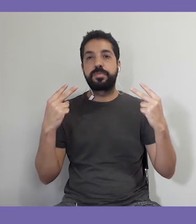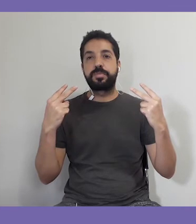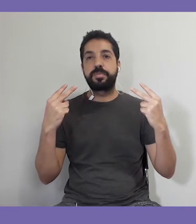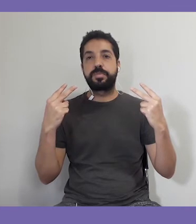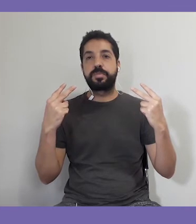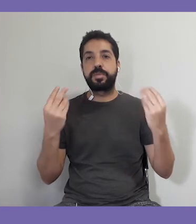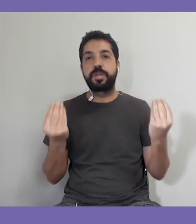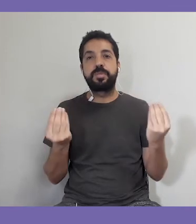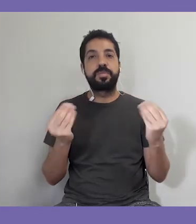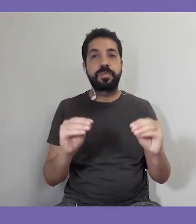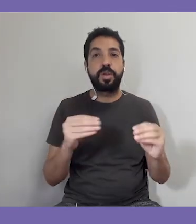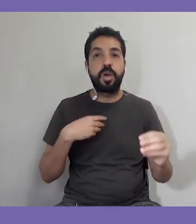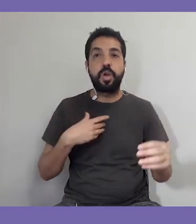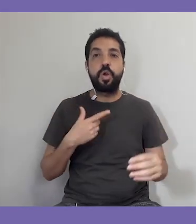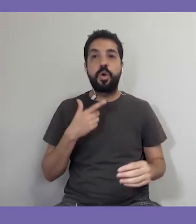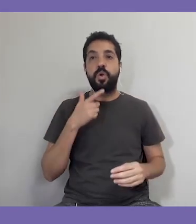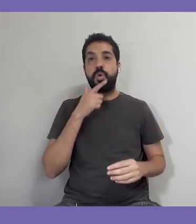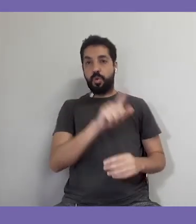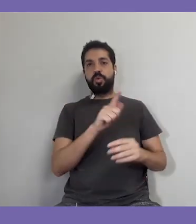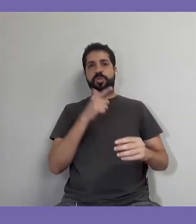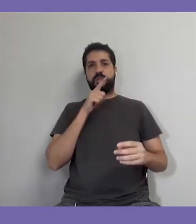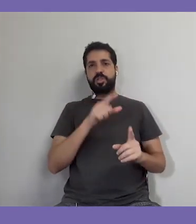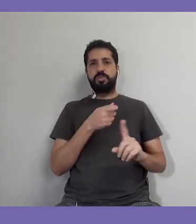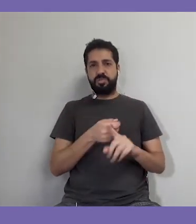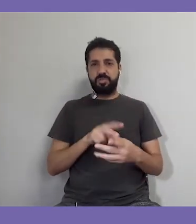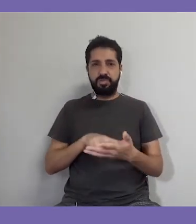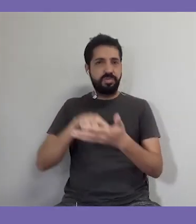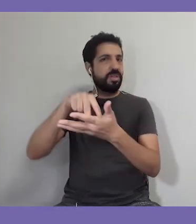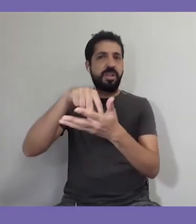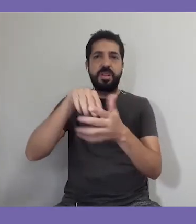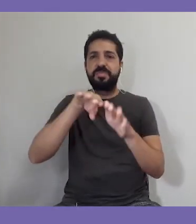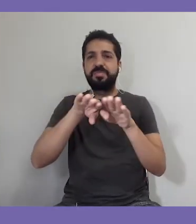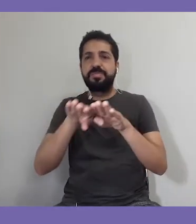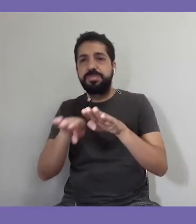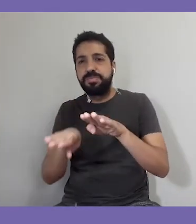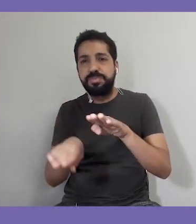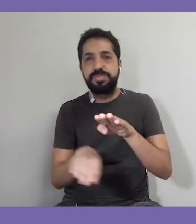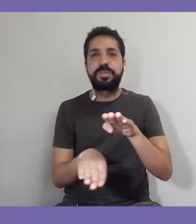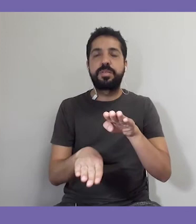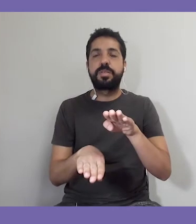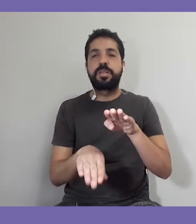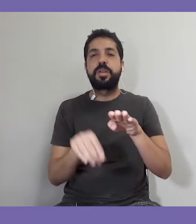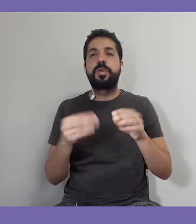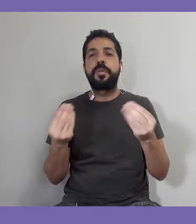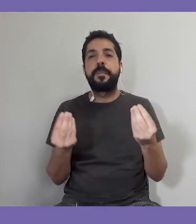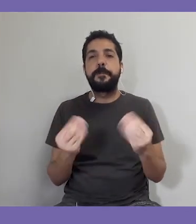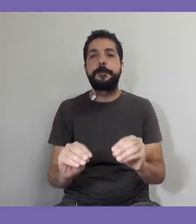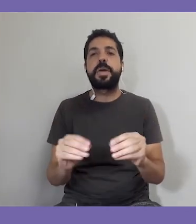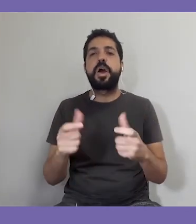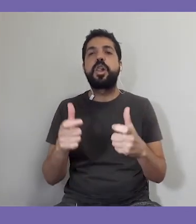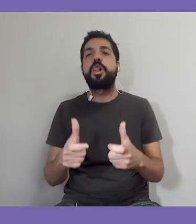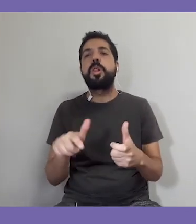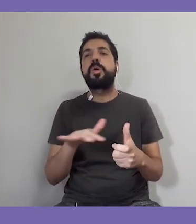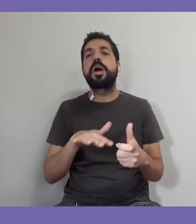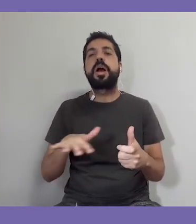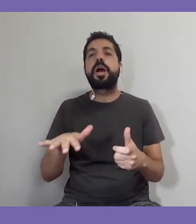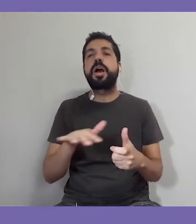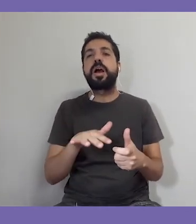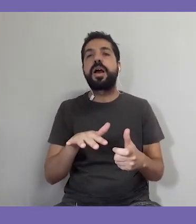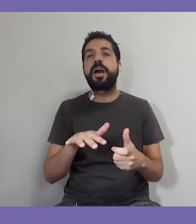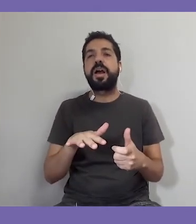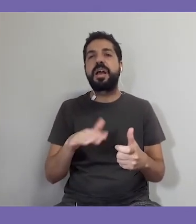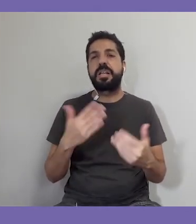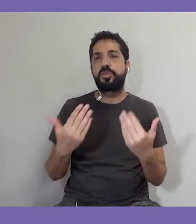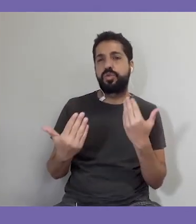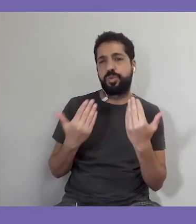como, não é colocado no nosso lugar de merecimento, né? A gente é colocado num lugar